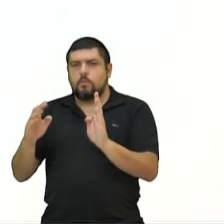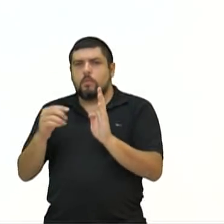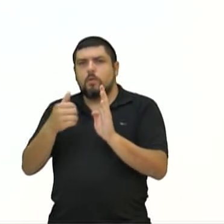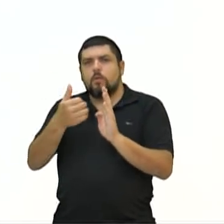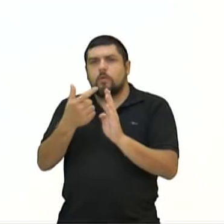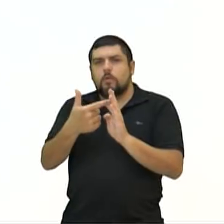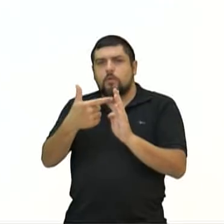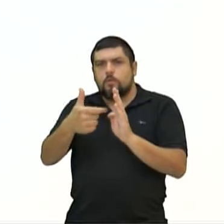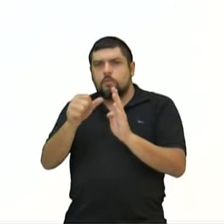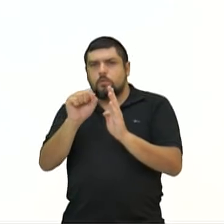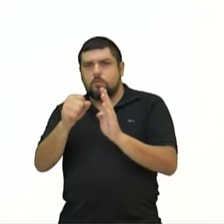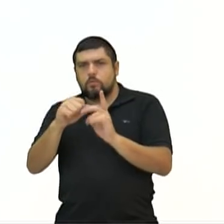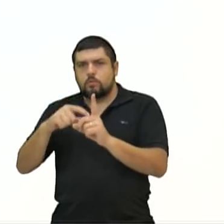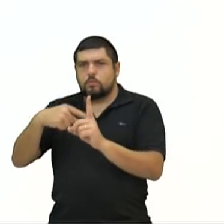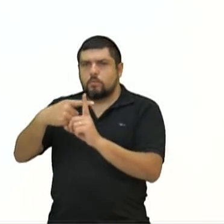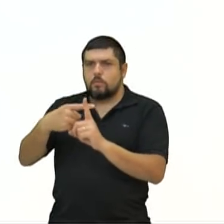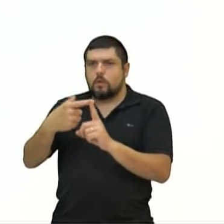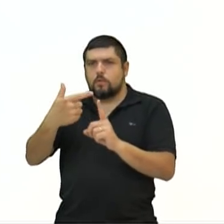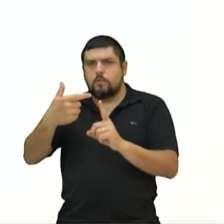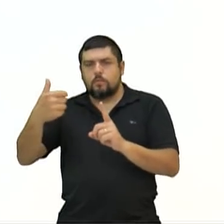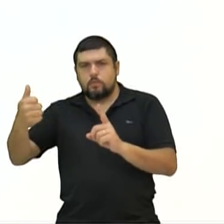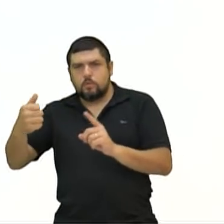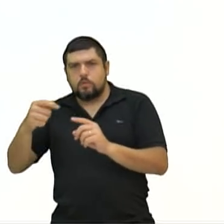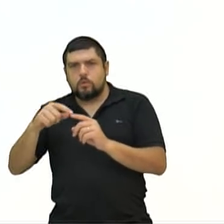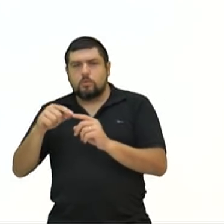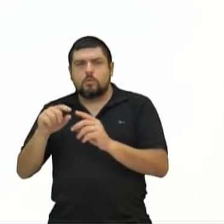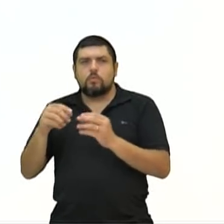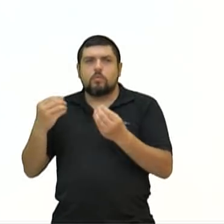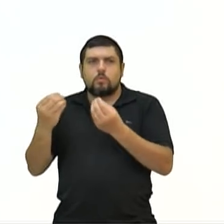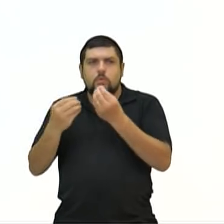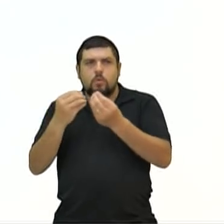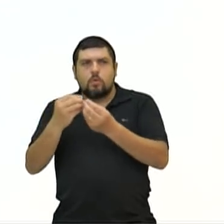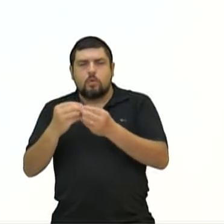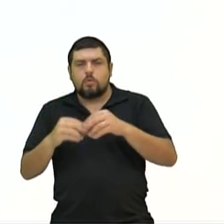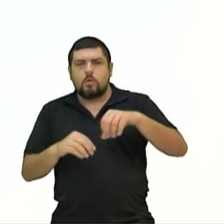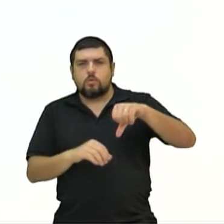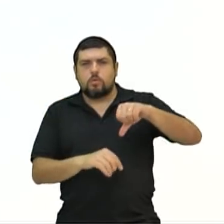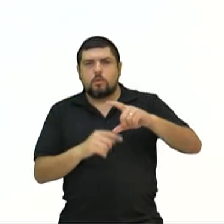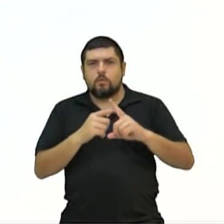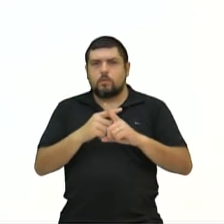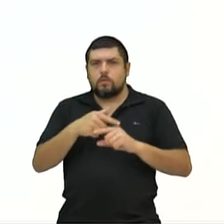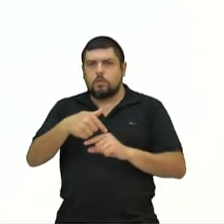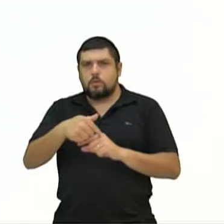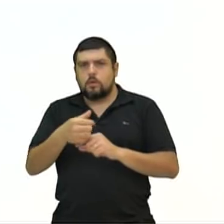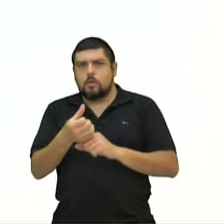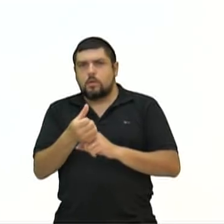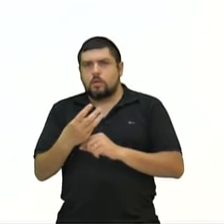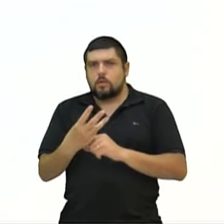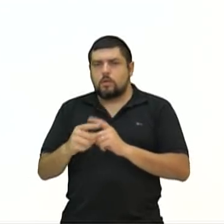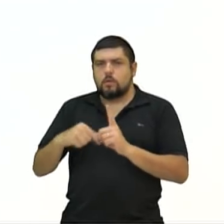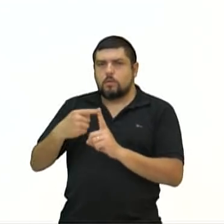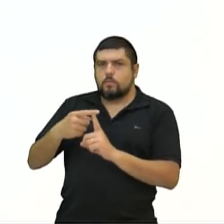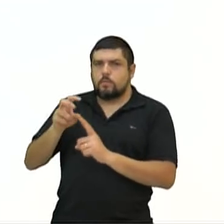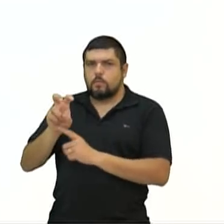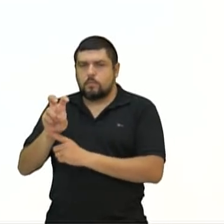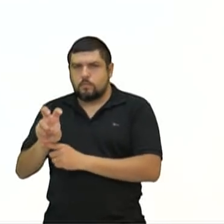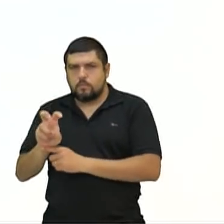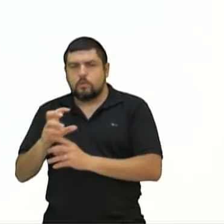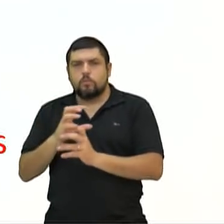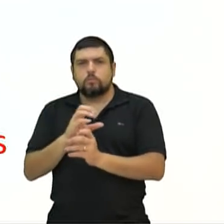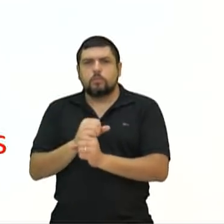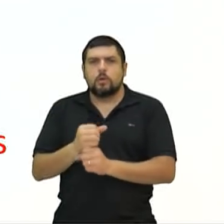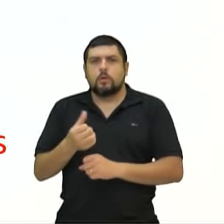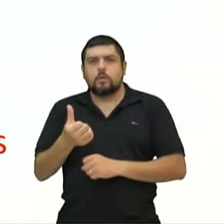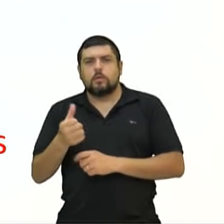que vai dar 7. 9 vezes 7, 63. 63 mais 5 vai ficar